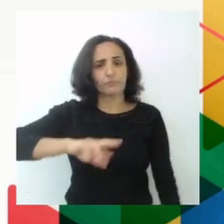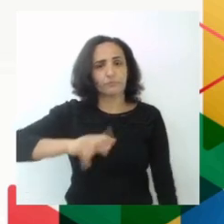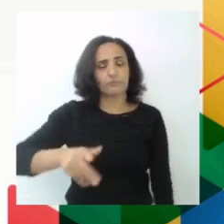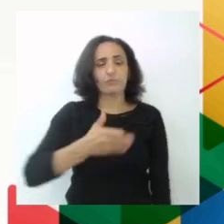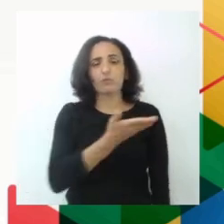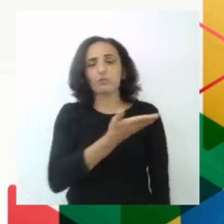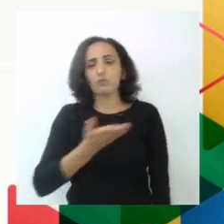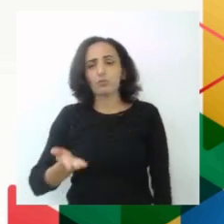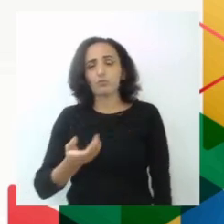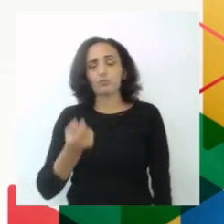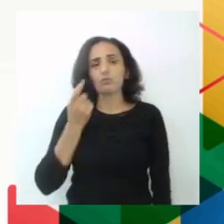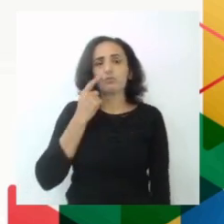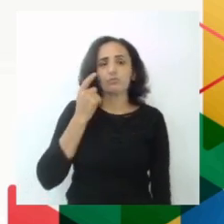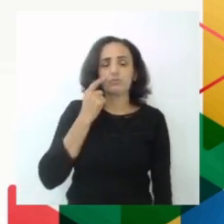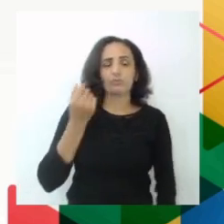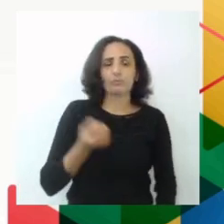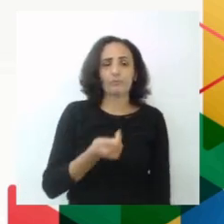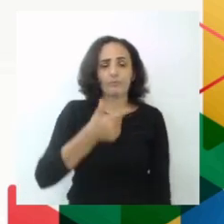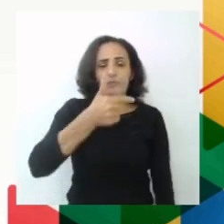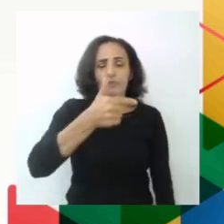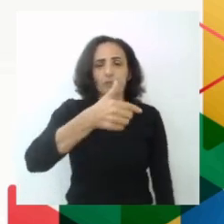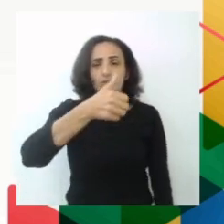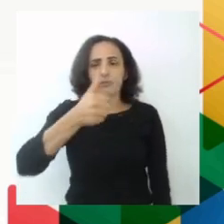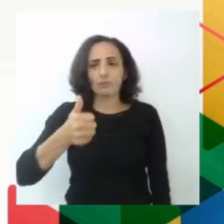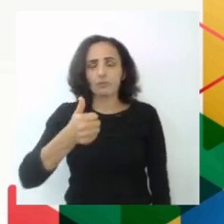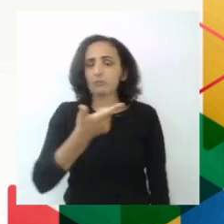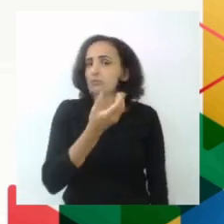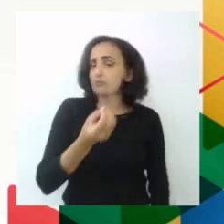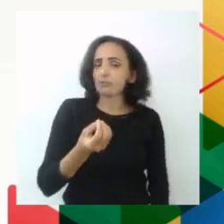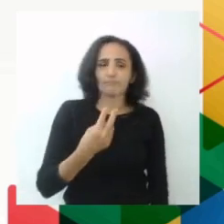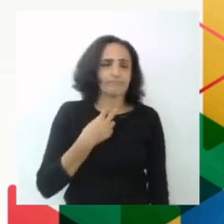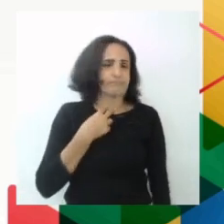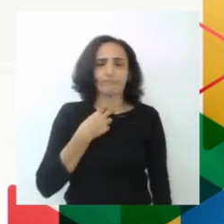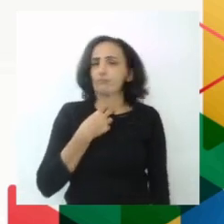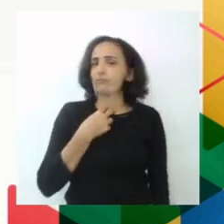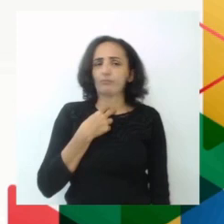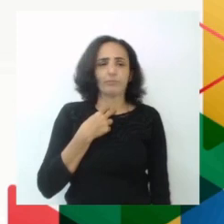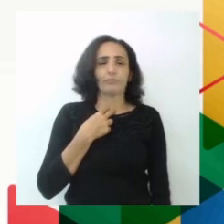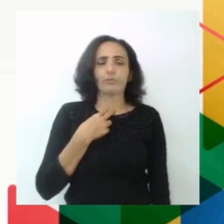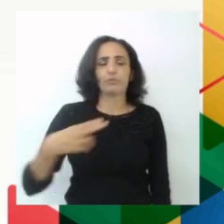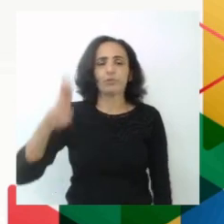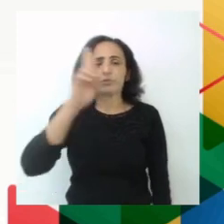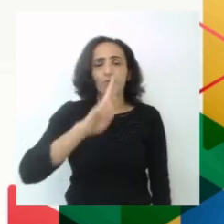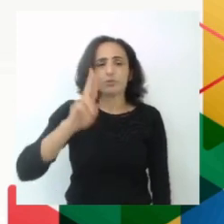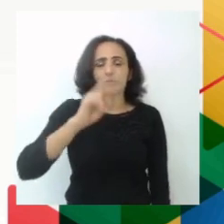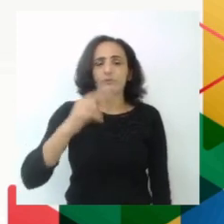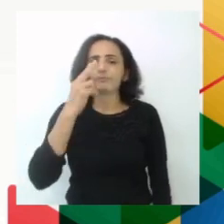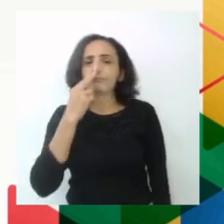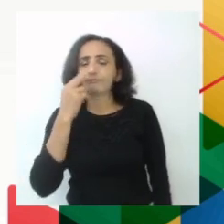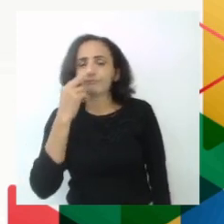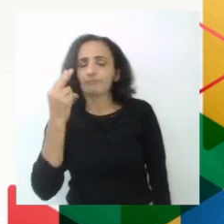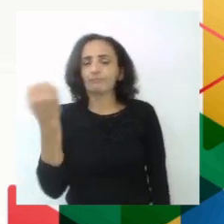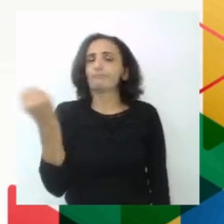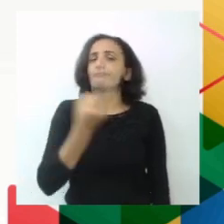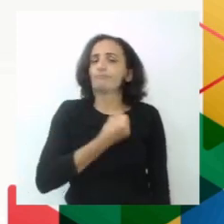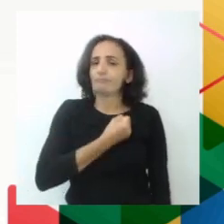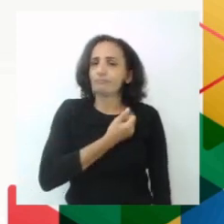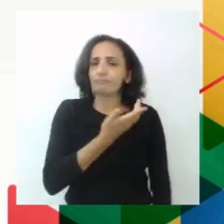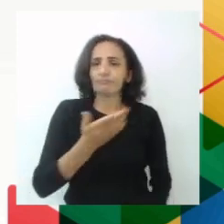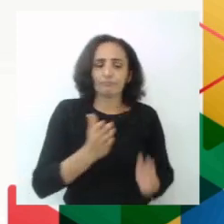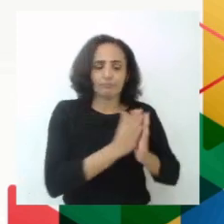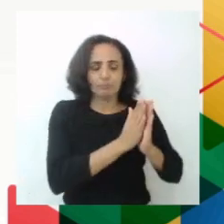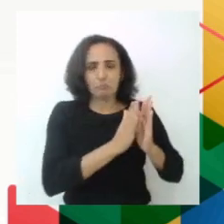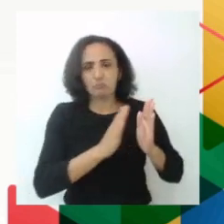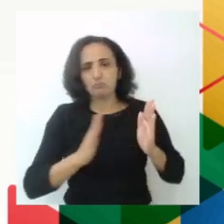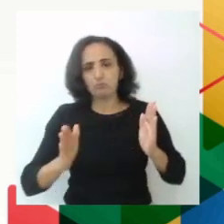2 algarismos e distinto significa que você não pode repetir. Então, você tem 9 elementos na primeira situação. Como